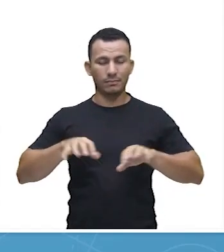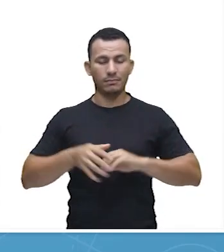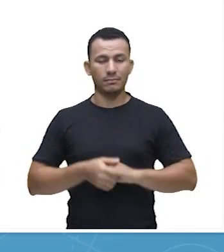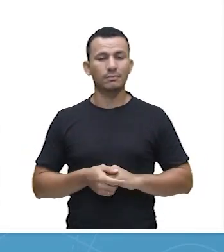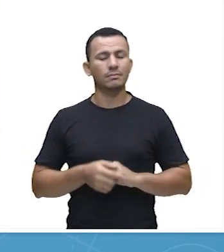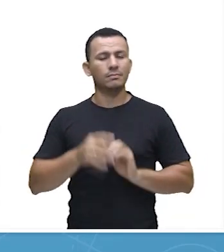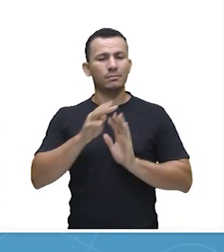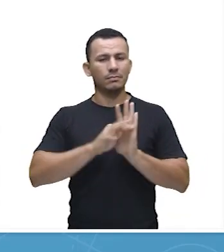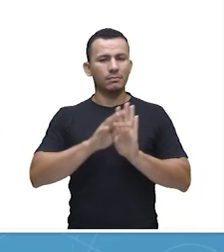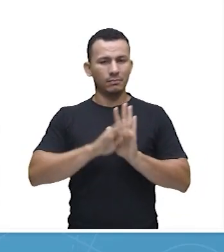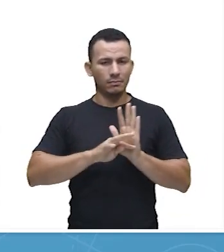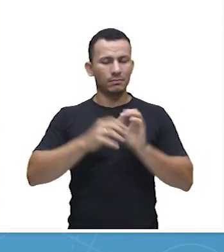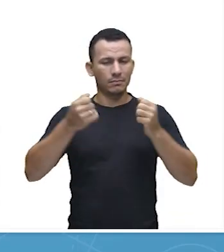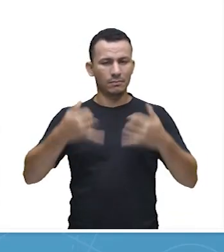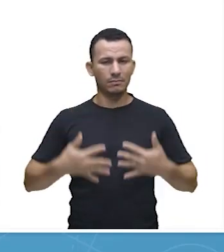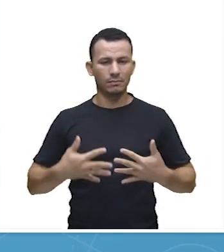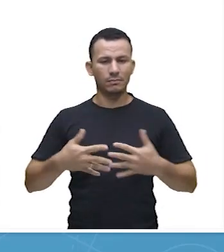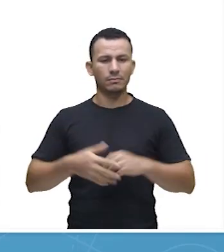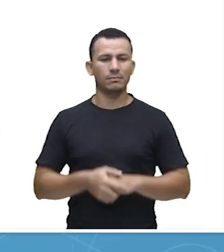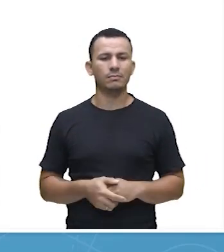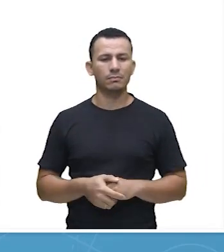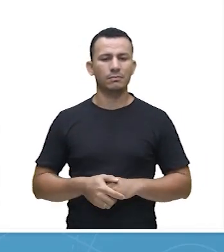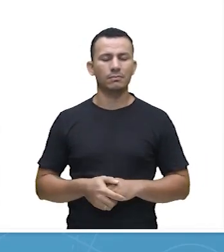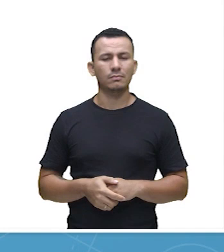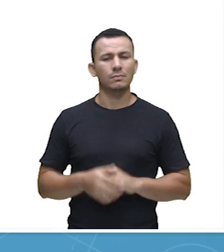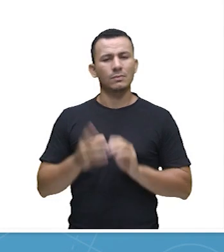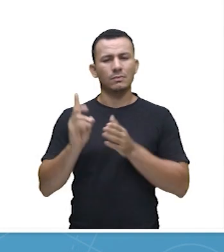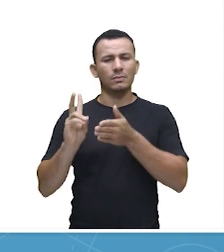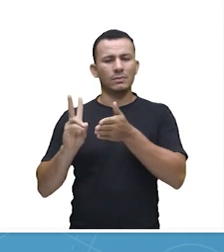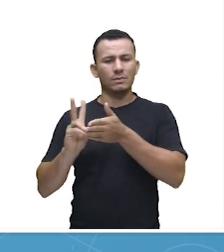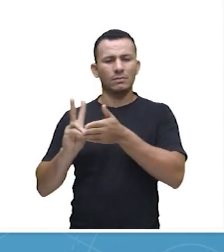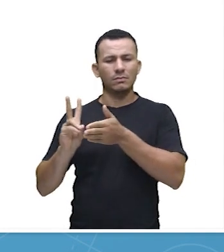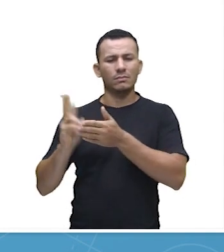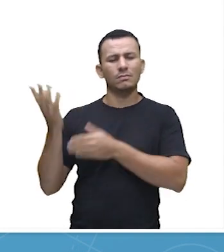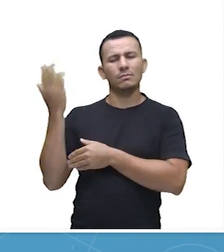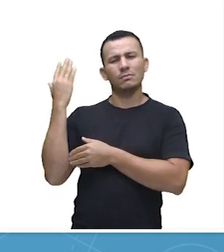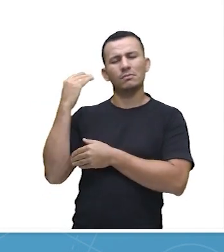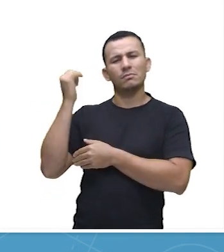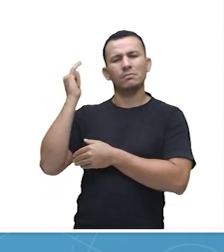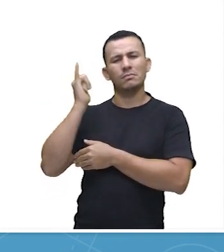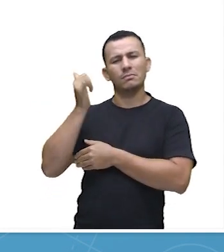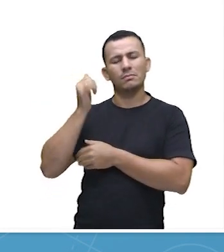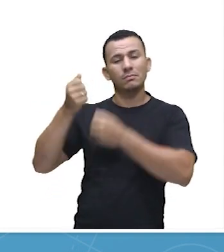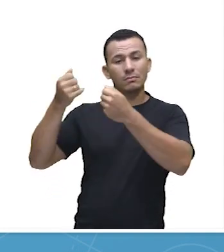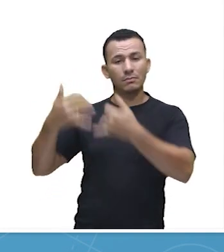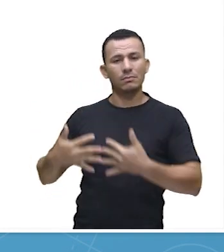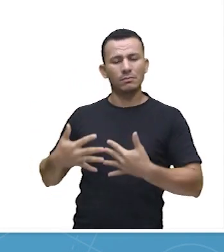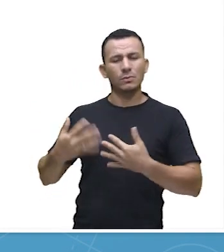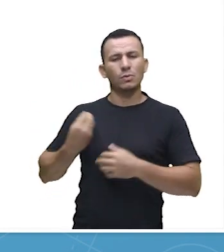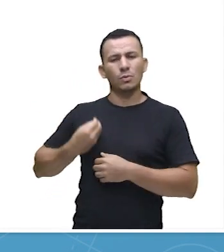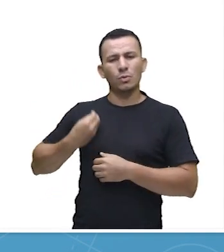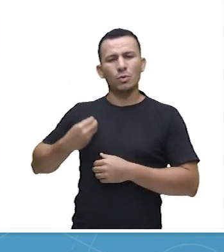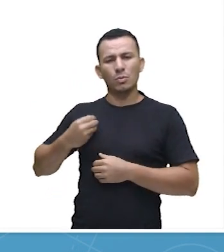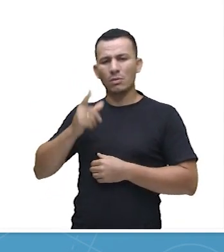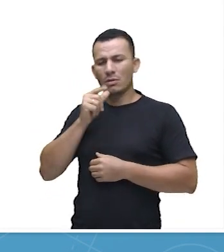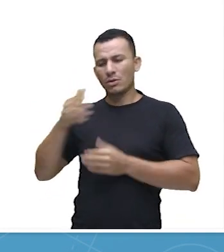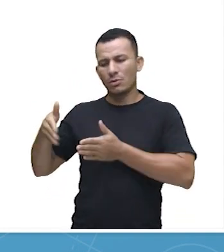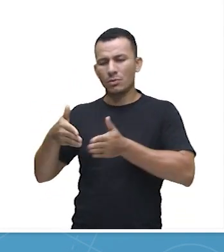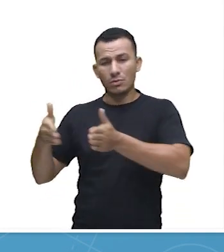texto diz o seguinte: conta-se que os índios cangangues, habitantes das margens do rio